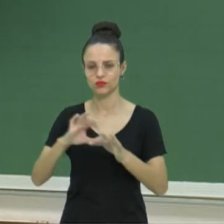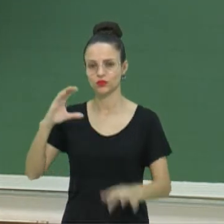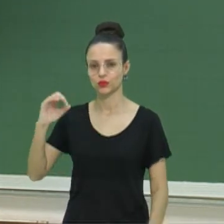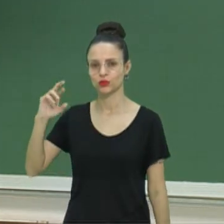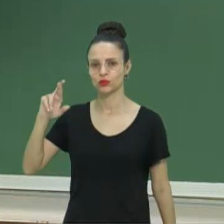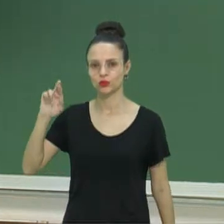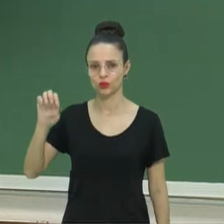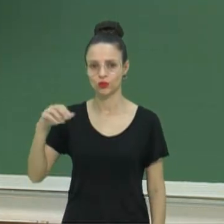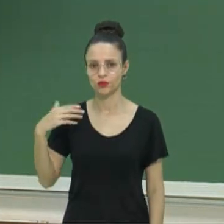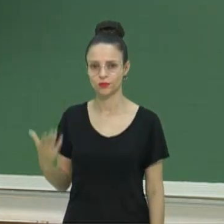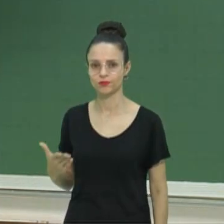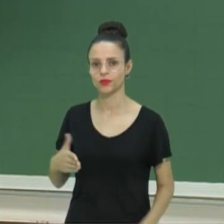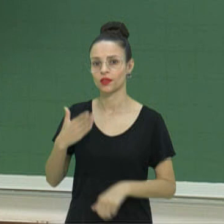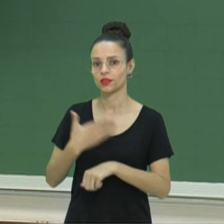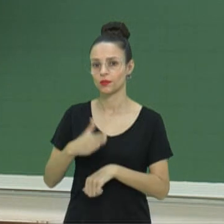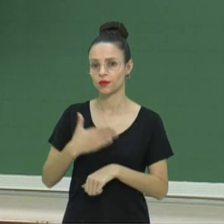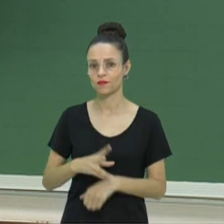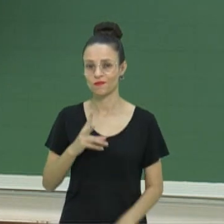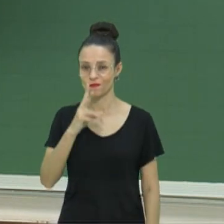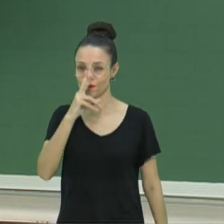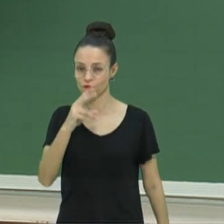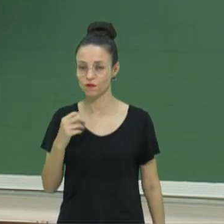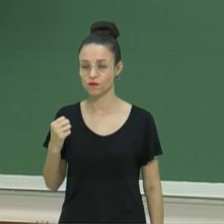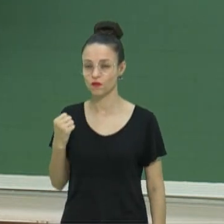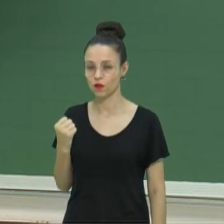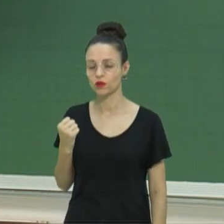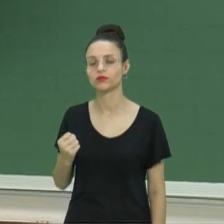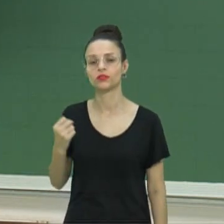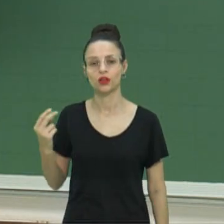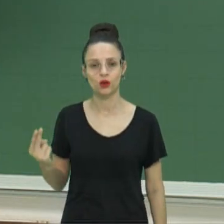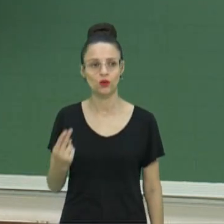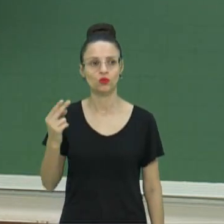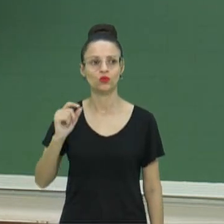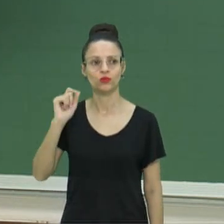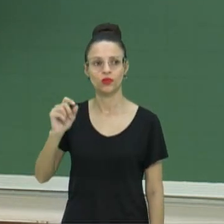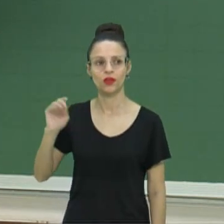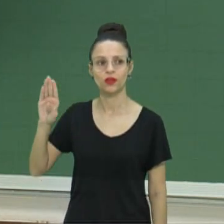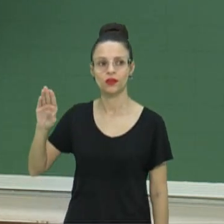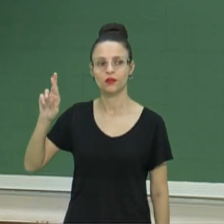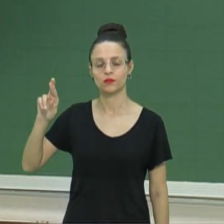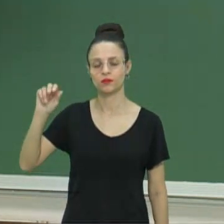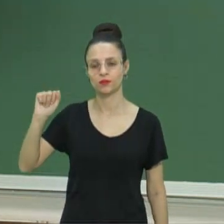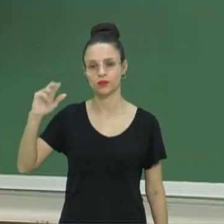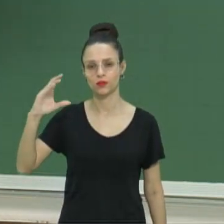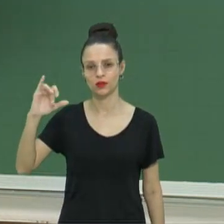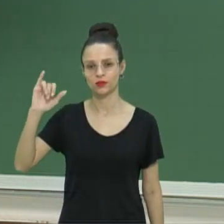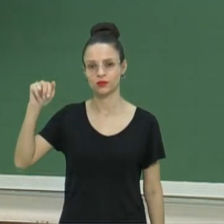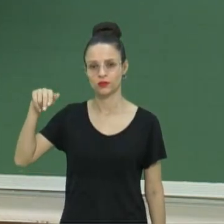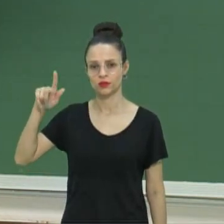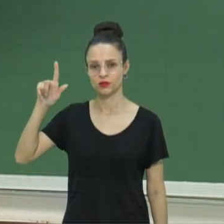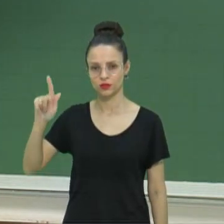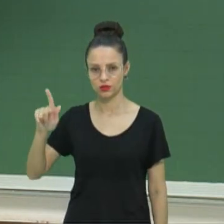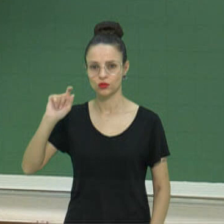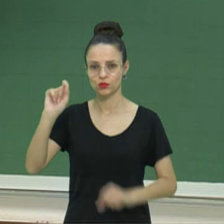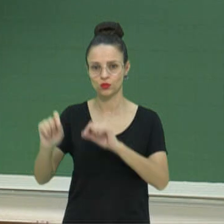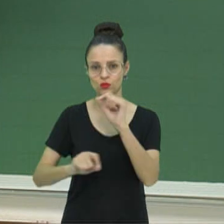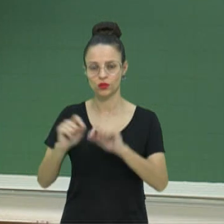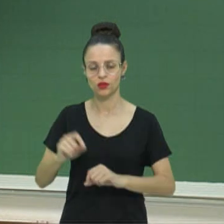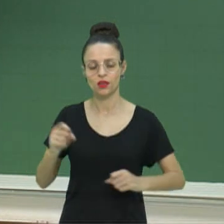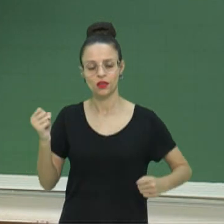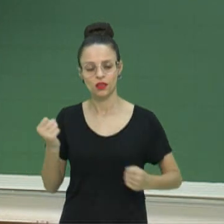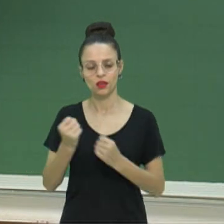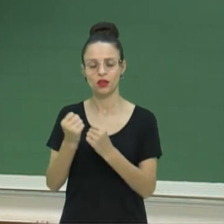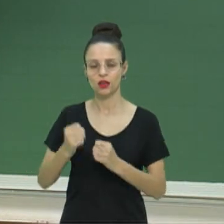essa situação. Então, treinamento de força, utiliza-se o bracing, então é utilizado em treinamento de força para aumentar o